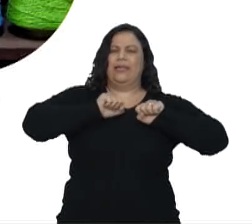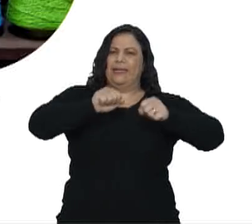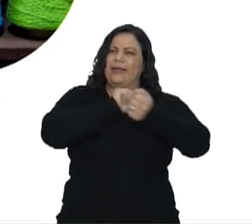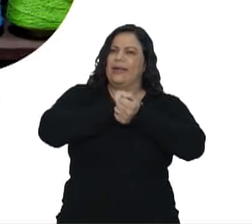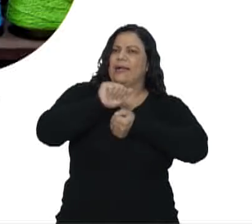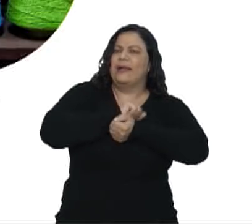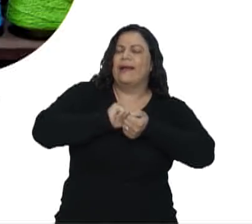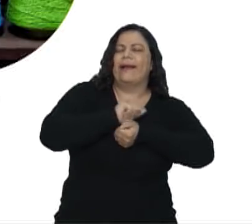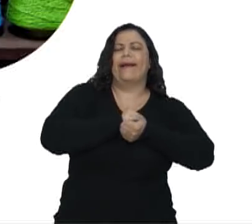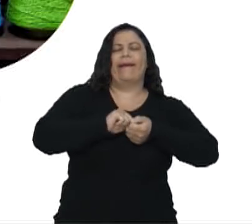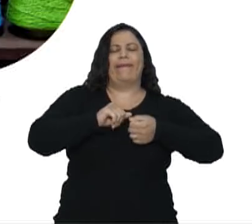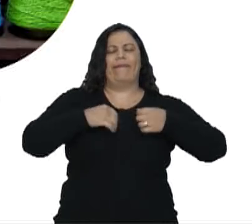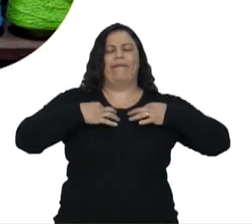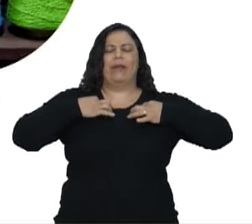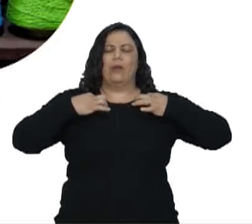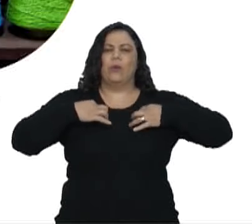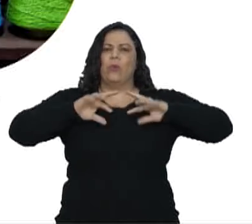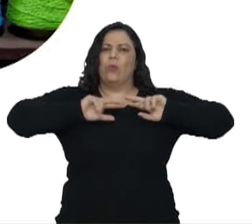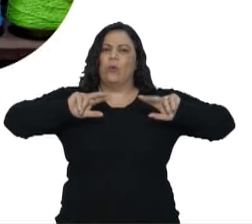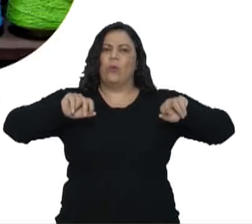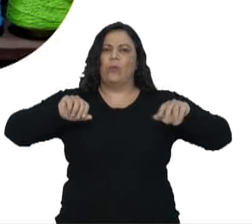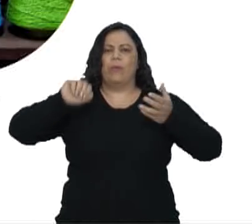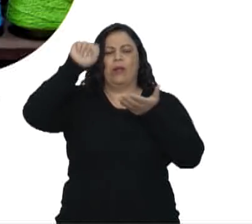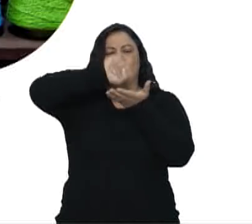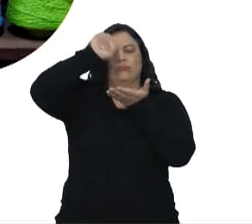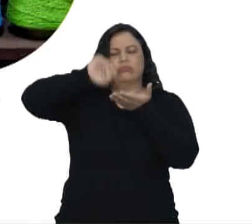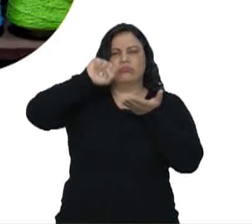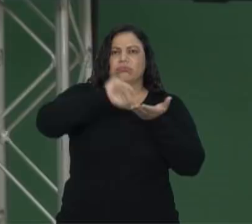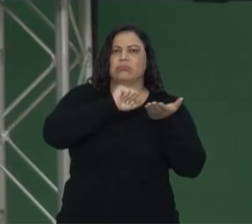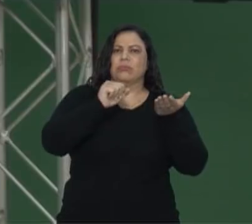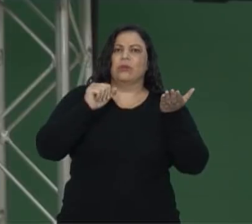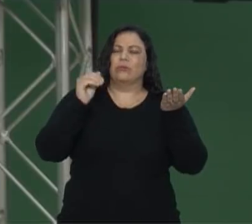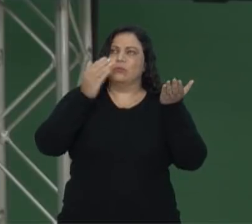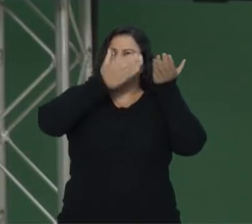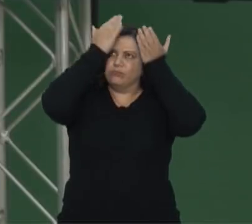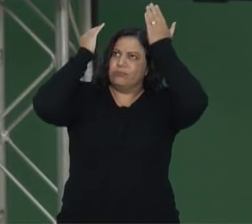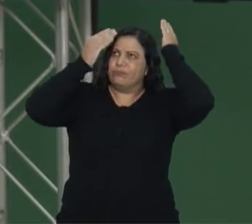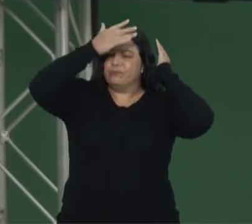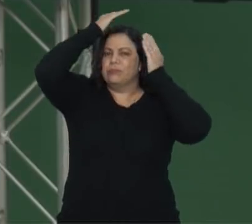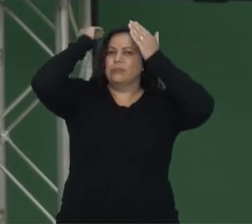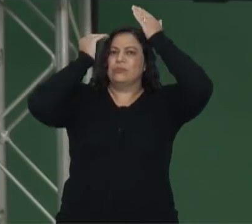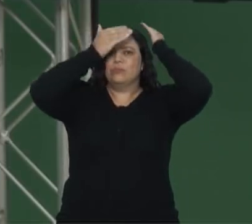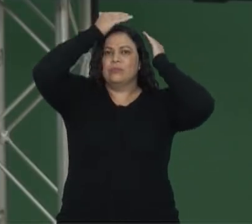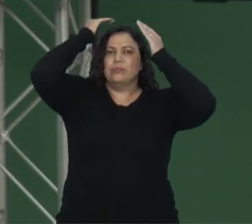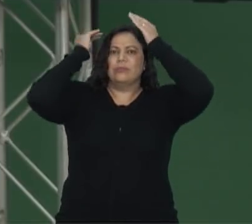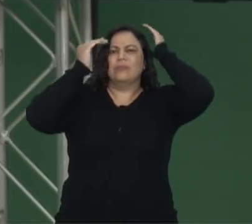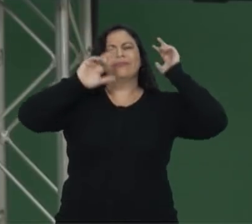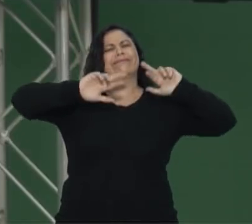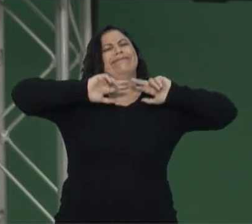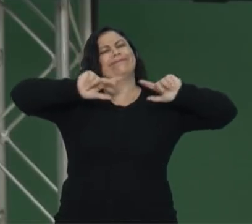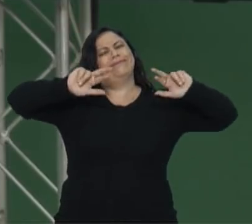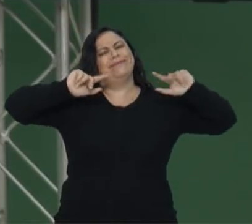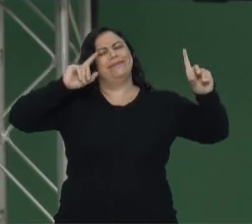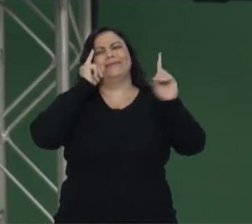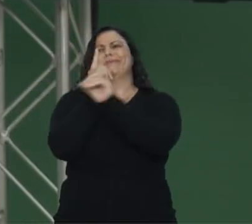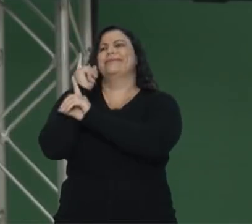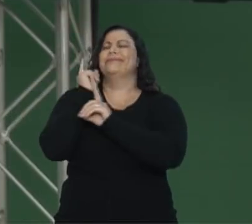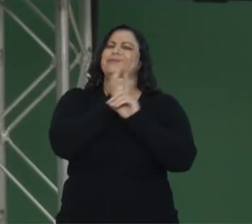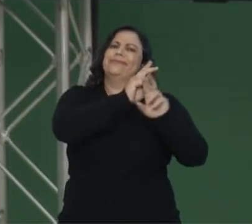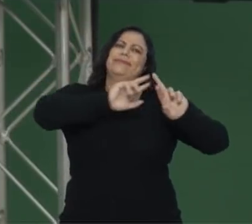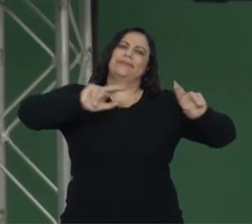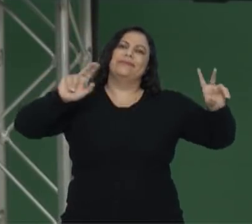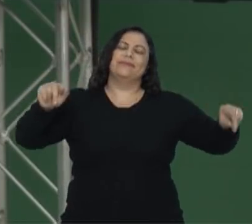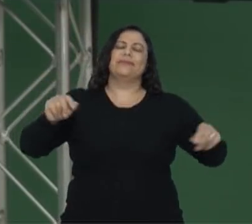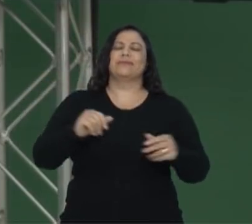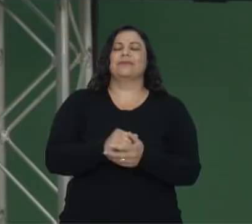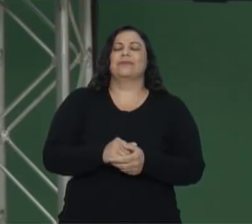shampoo. Esses materiais plásticos, eu não encontro ele dessa maneira na natureza. Eu tenho o petróleo